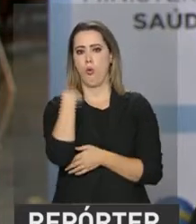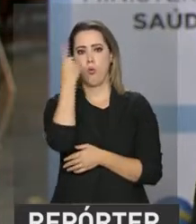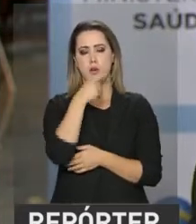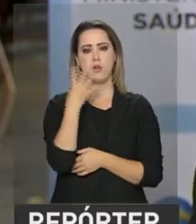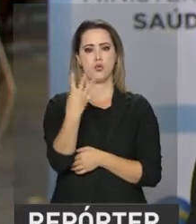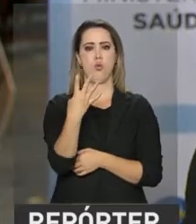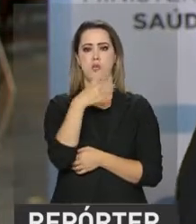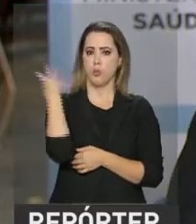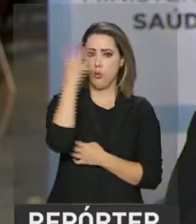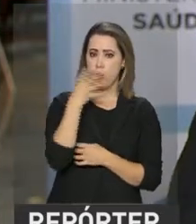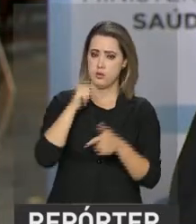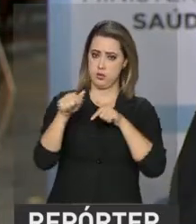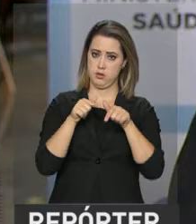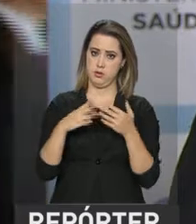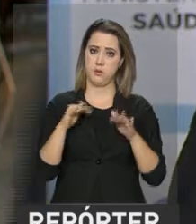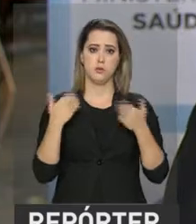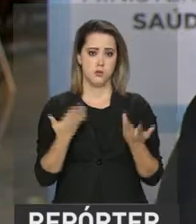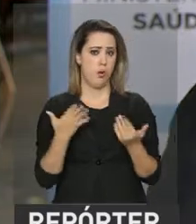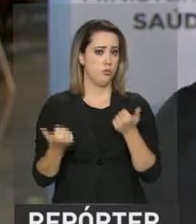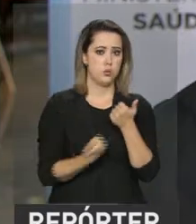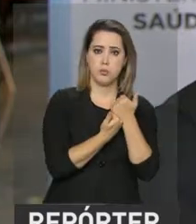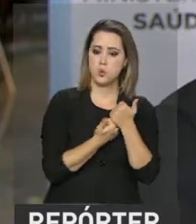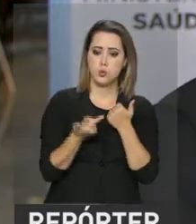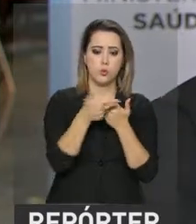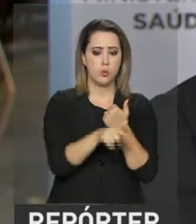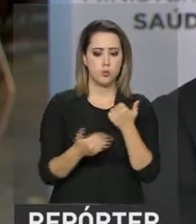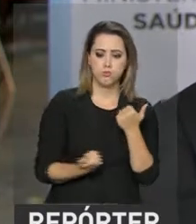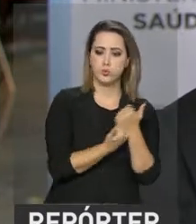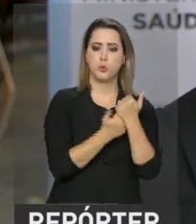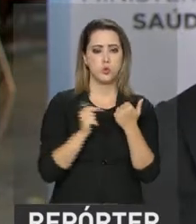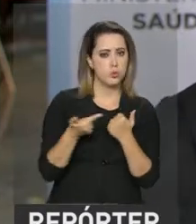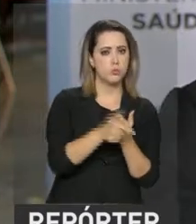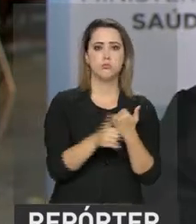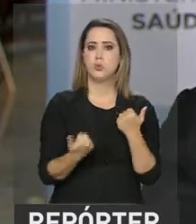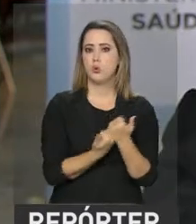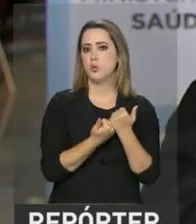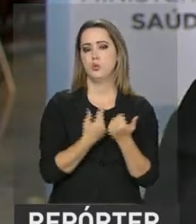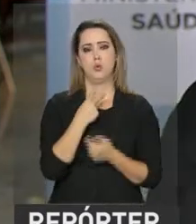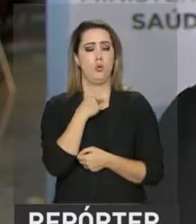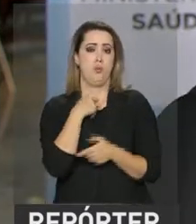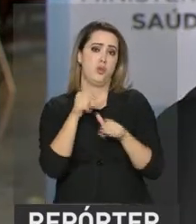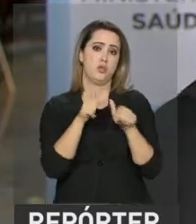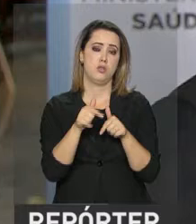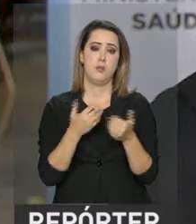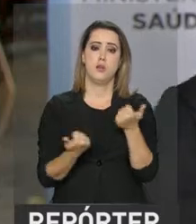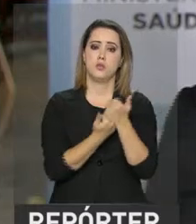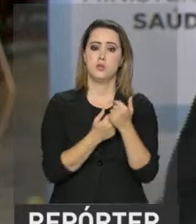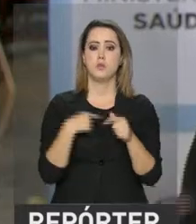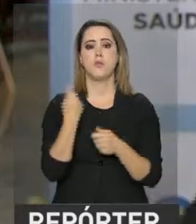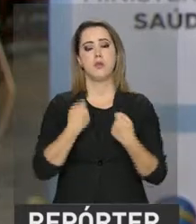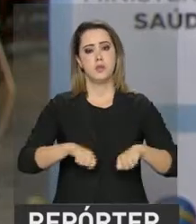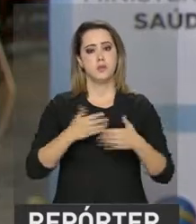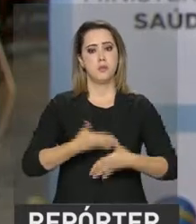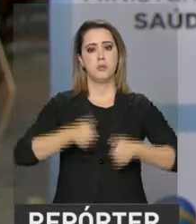horas com a prefeitura e substituídos por outros médicos por isso eu falei que nós temos que melhorar o salário voltado para que